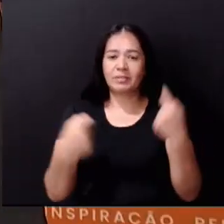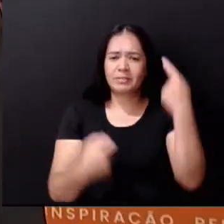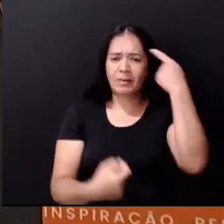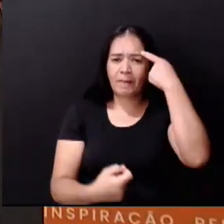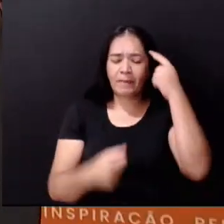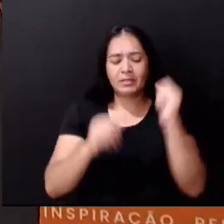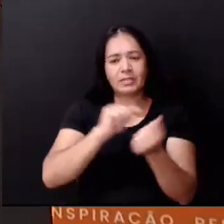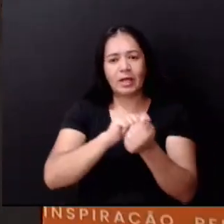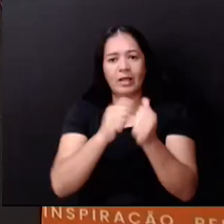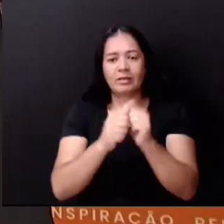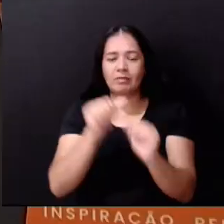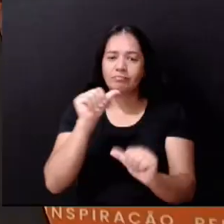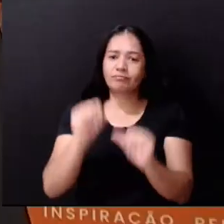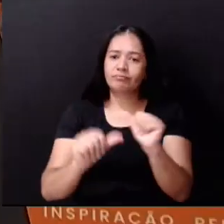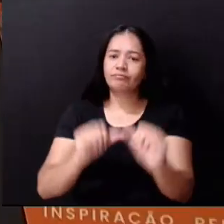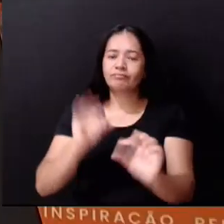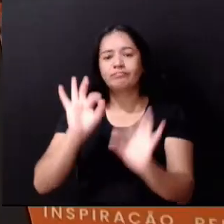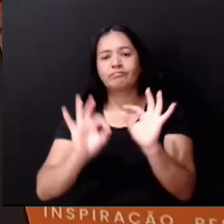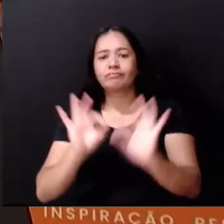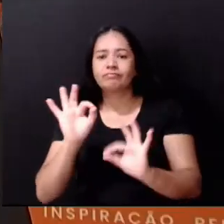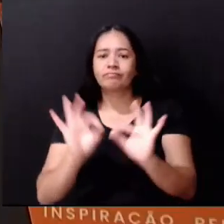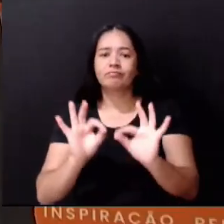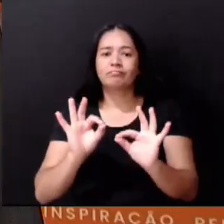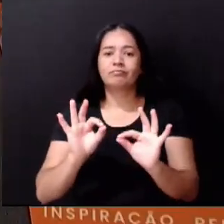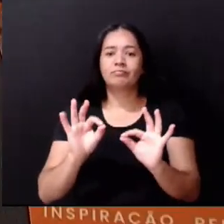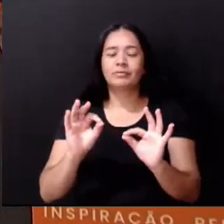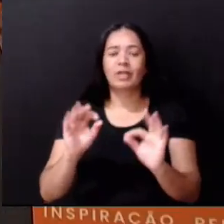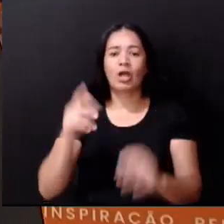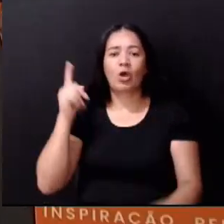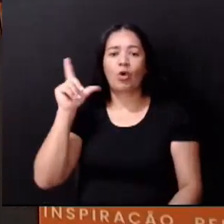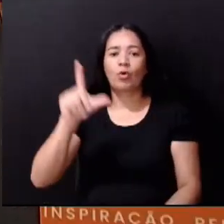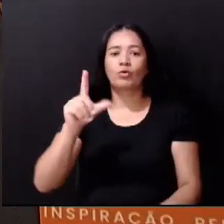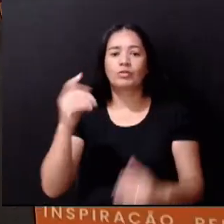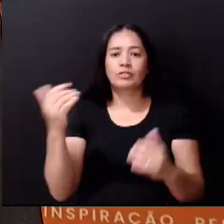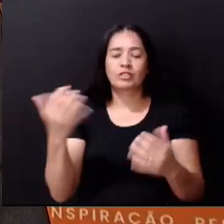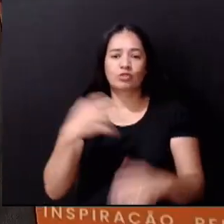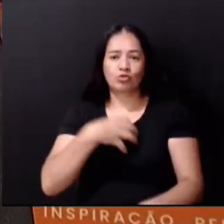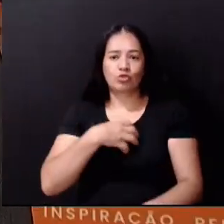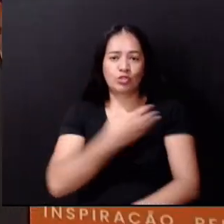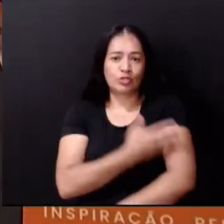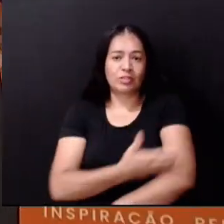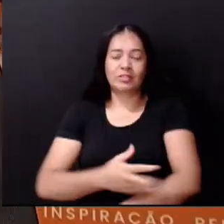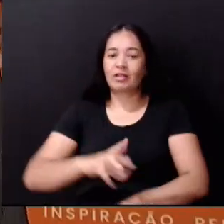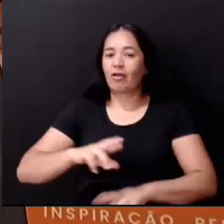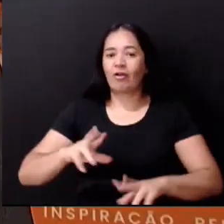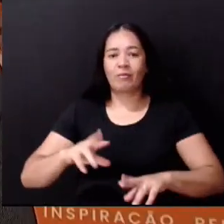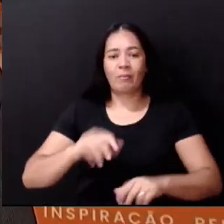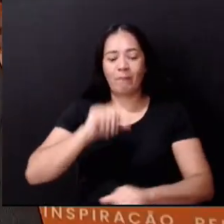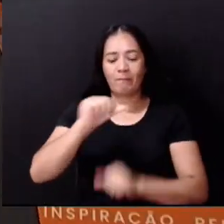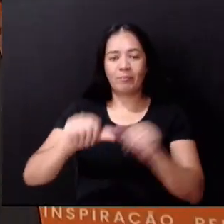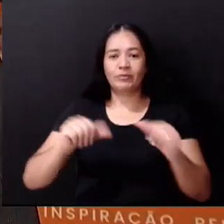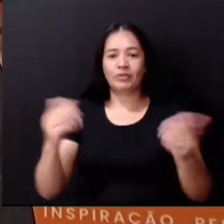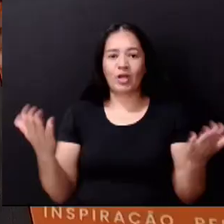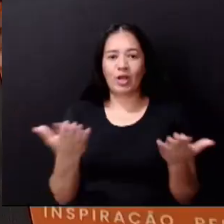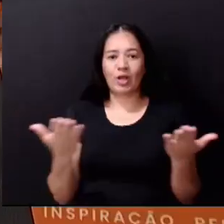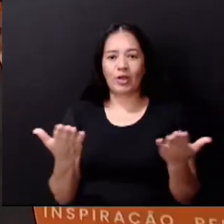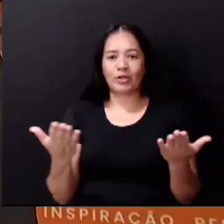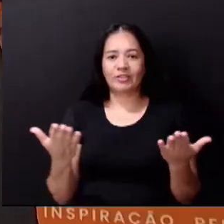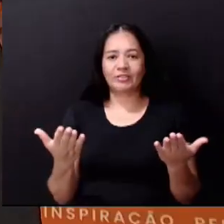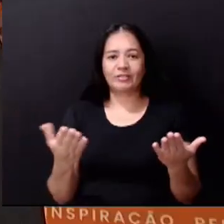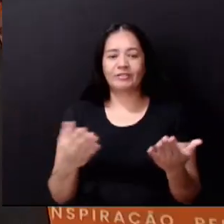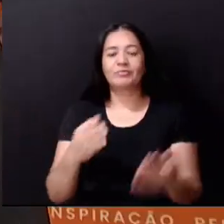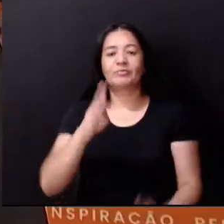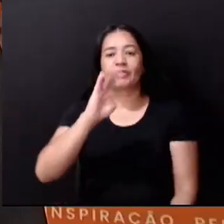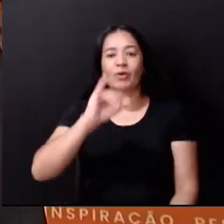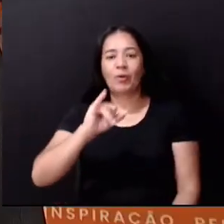conseguir trafegar esses dados que não são mais do modo tradicional, mas que consideram esses bits quânticos, os qubits, como são conhecidos hoje